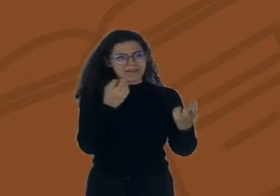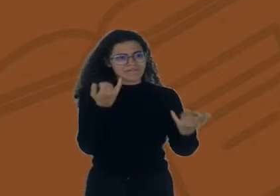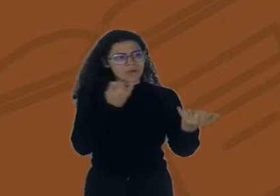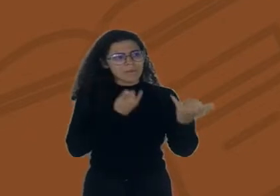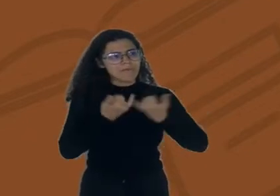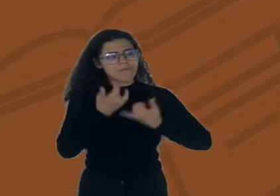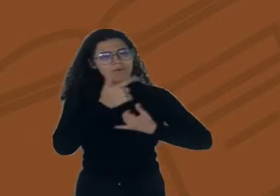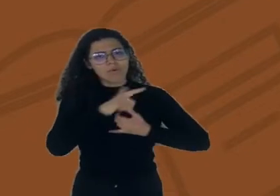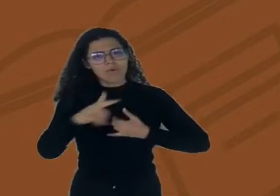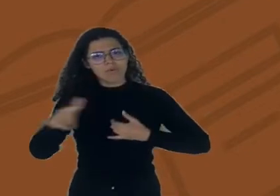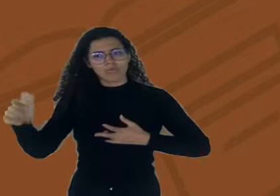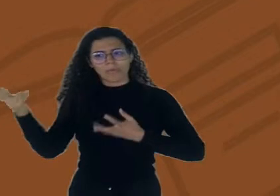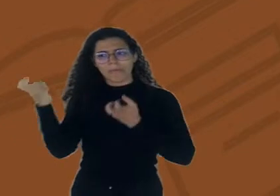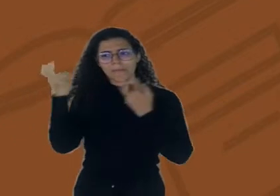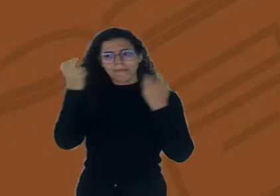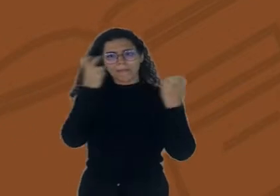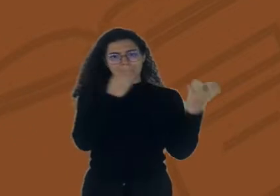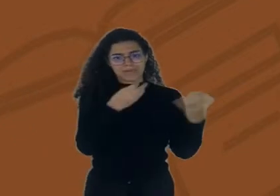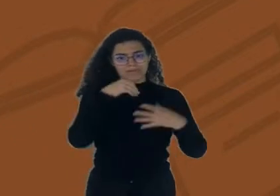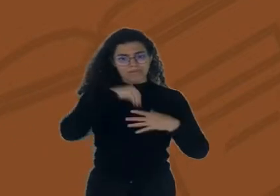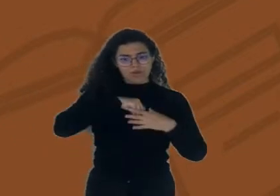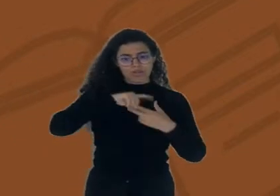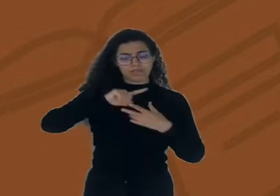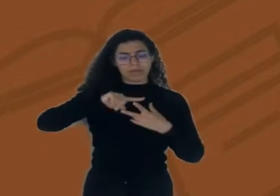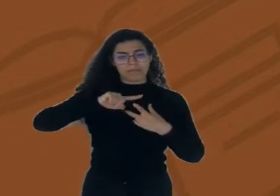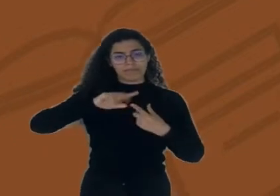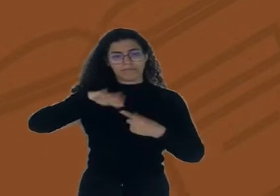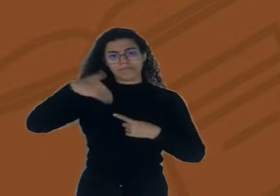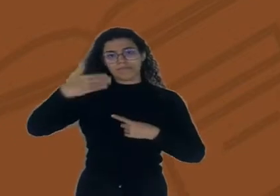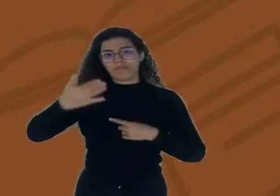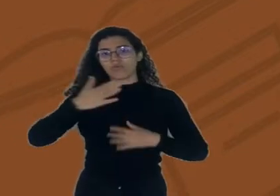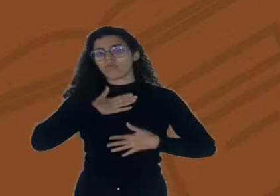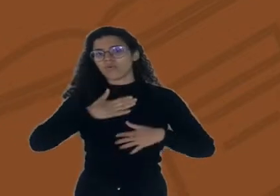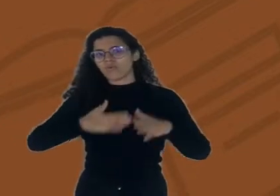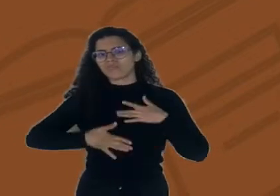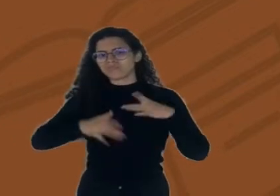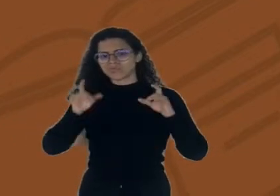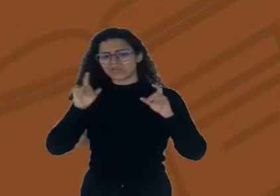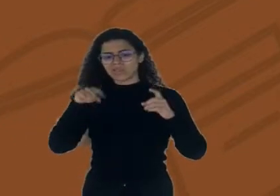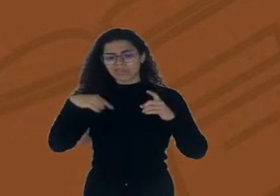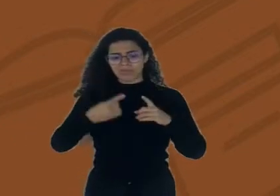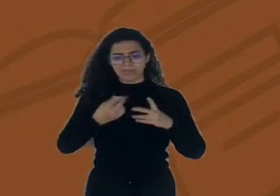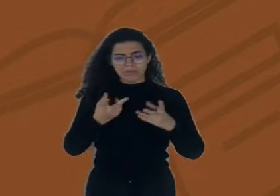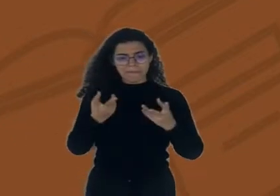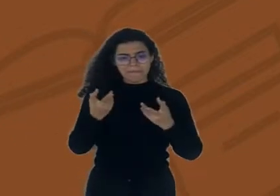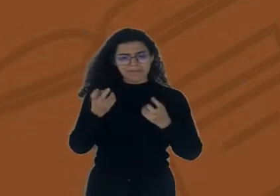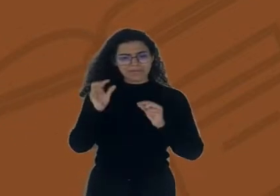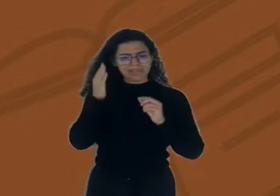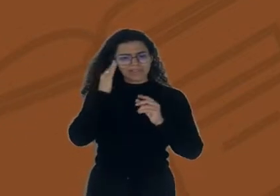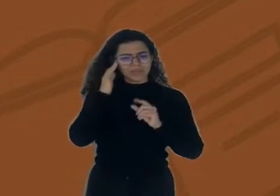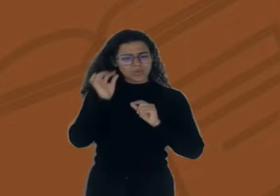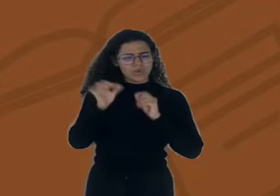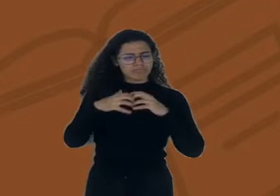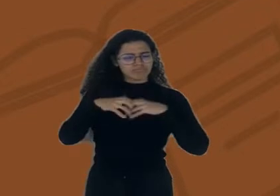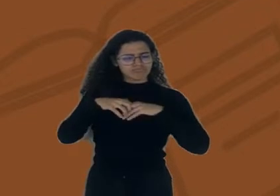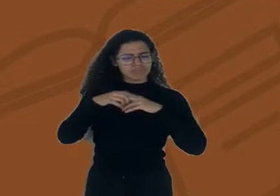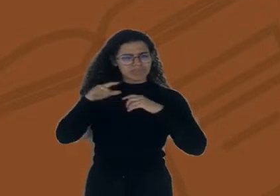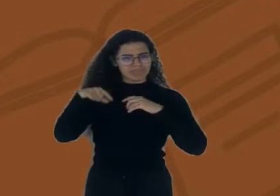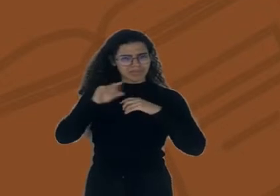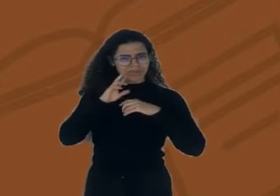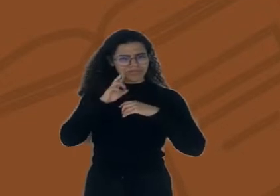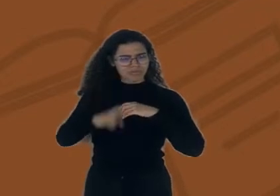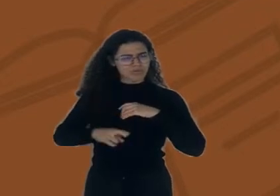informações do meio externo e interno, processa e envia uma resposta? Só isso? Não. Durante todo